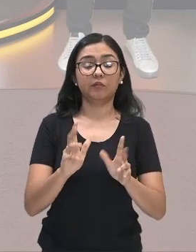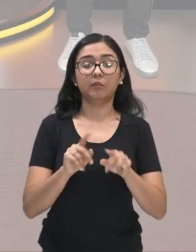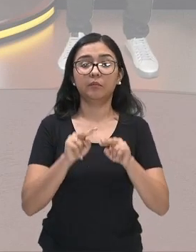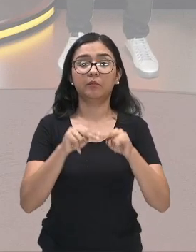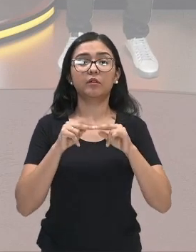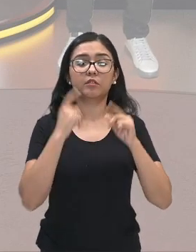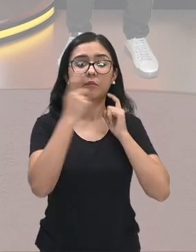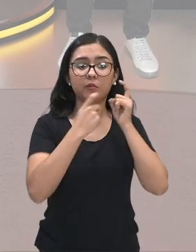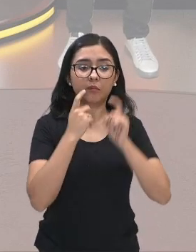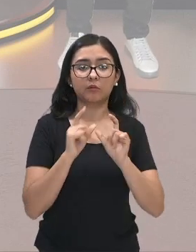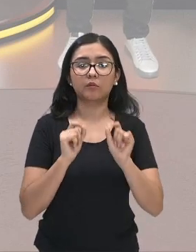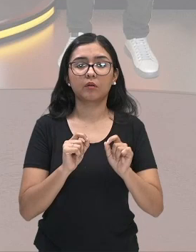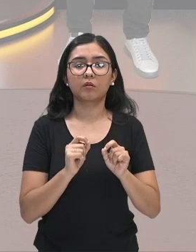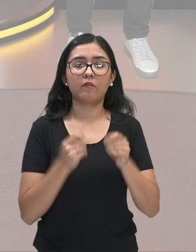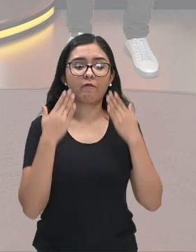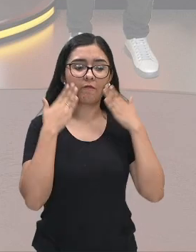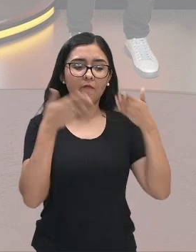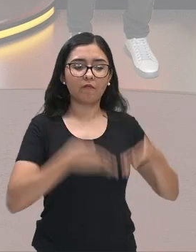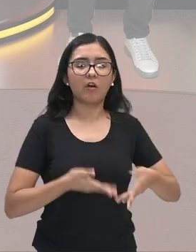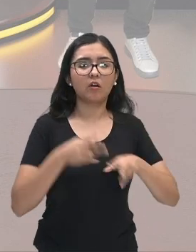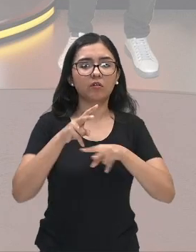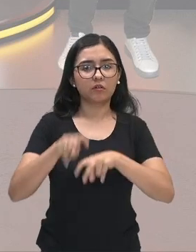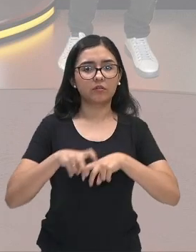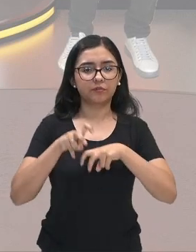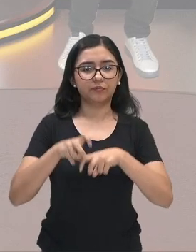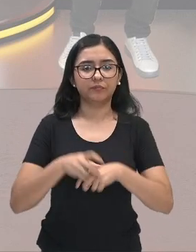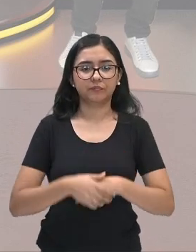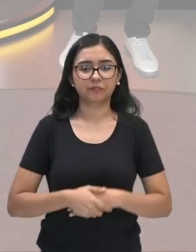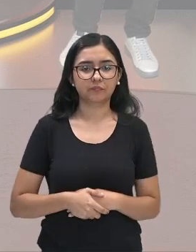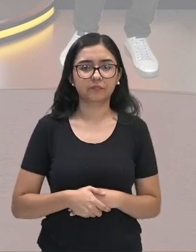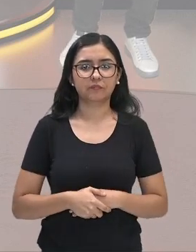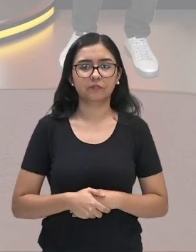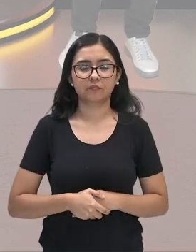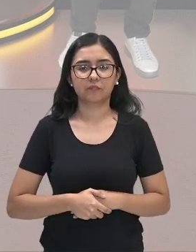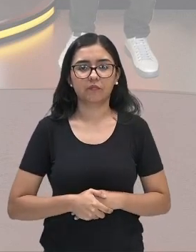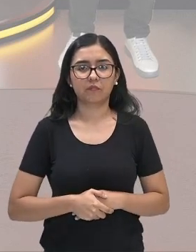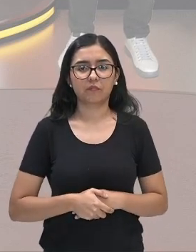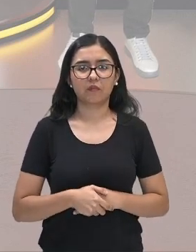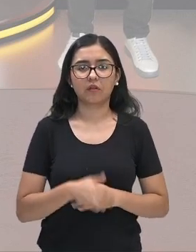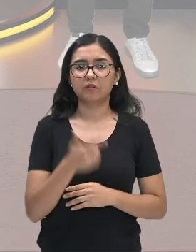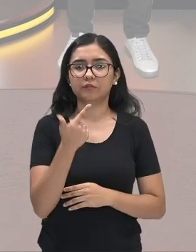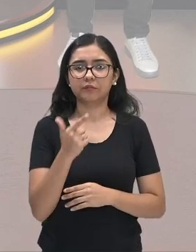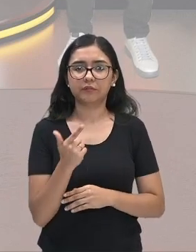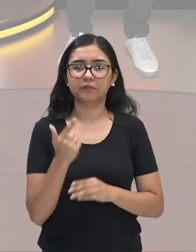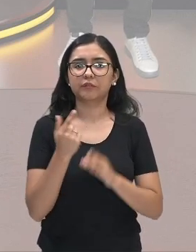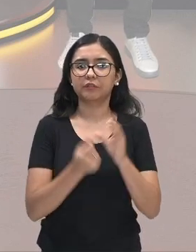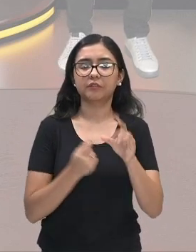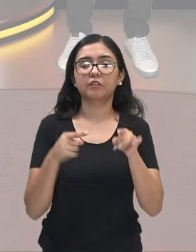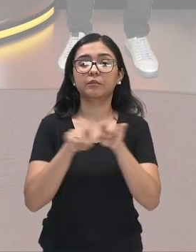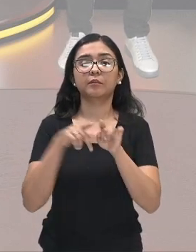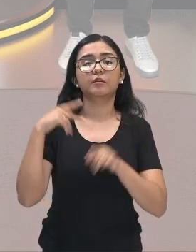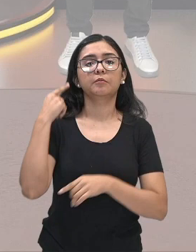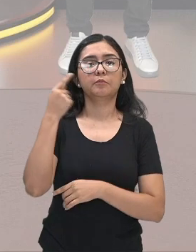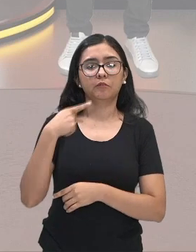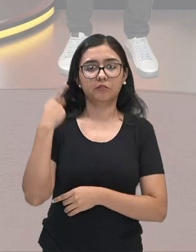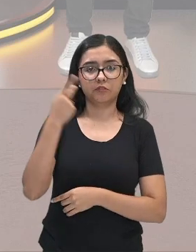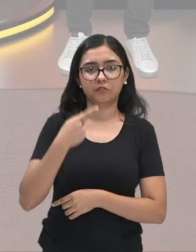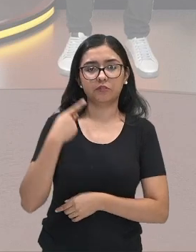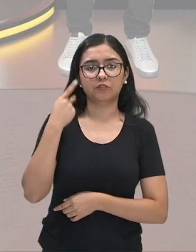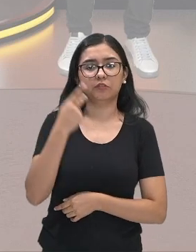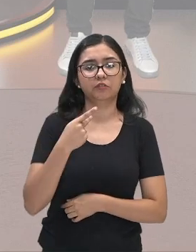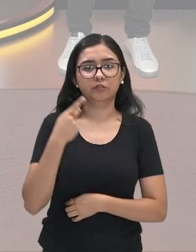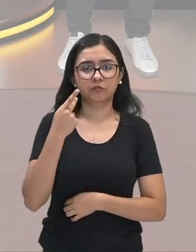preocupadas com a questão da agricultura. Vamos ver lá. Então, não tinha nem a questão capital, nem política, né? Política